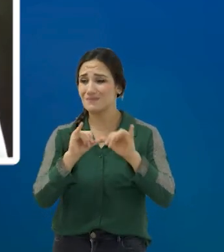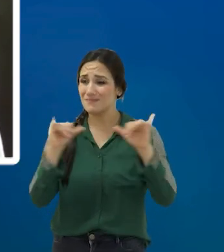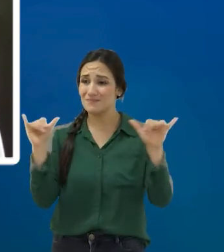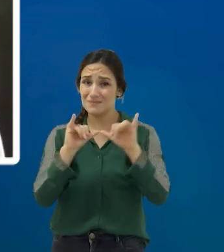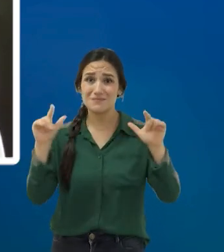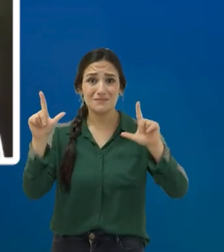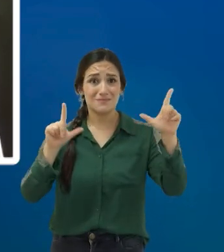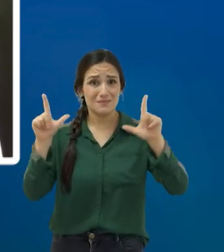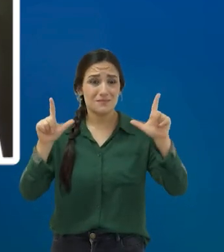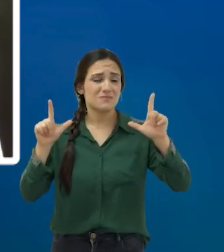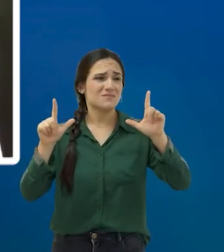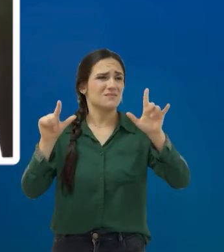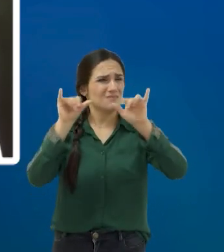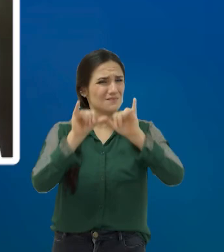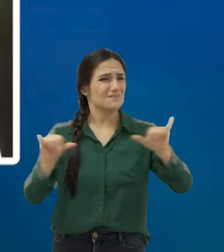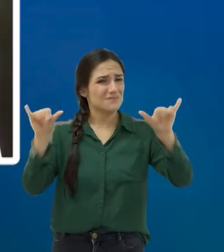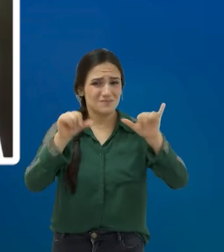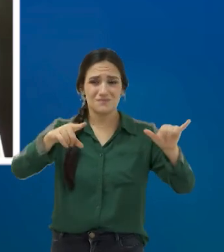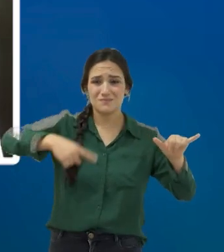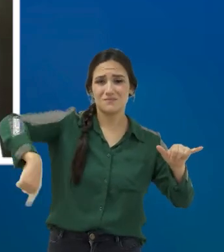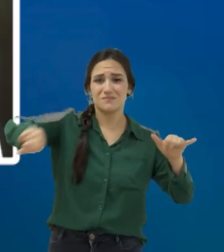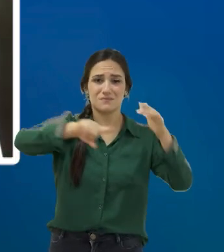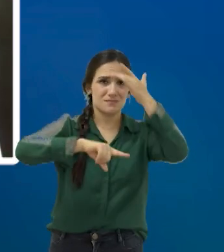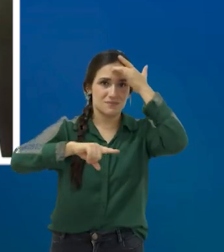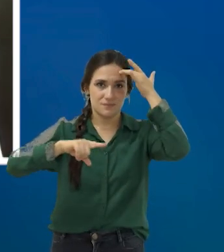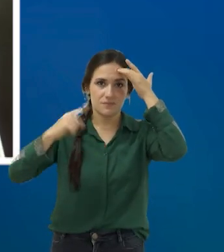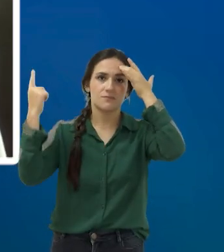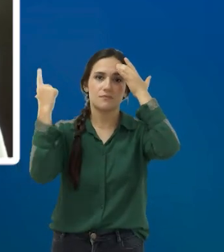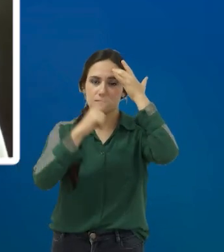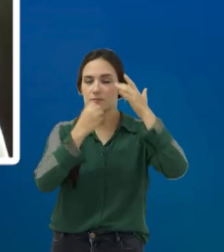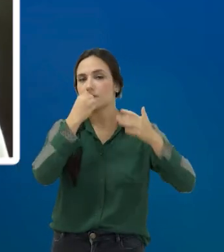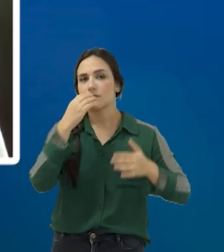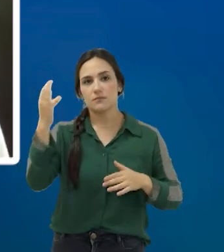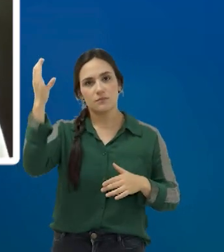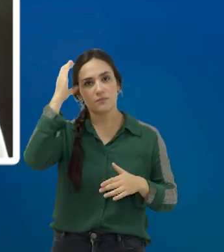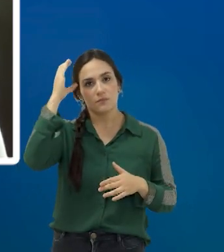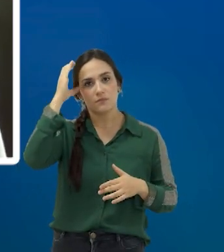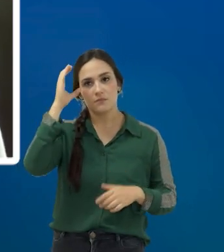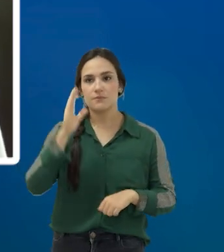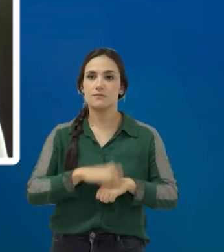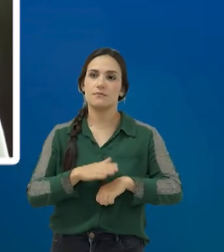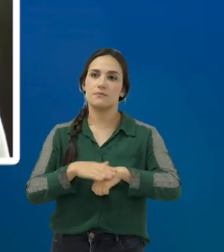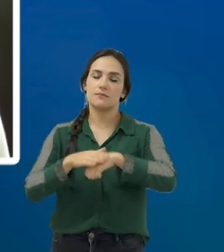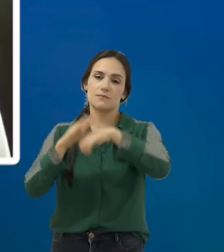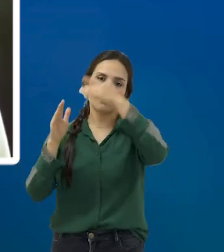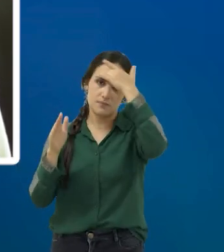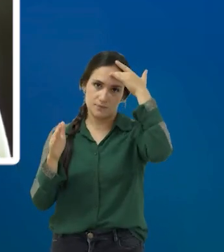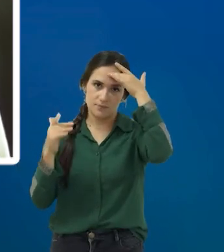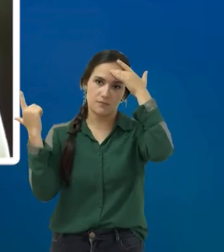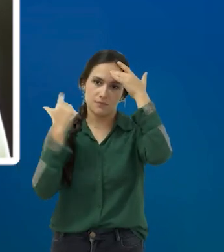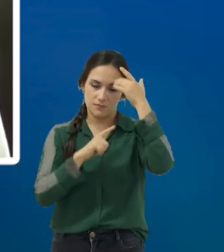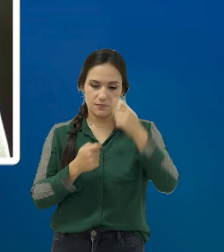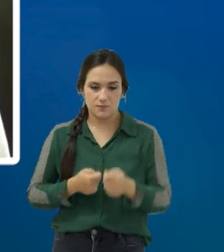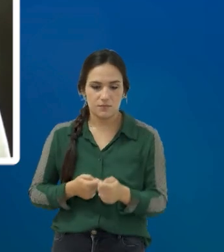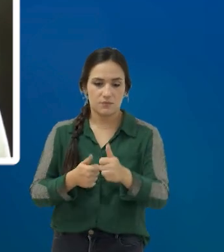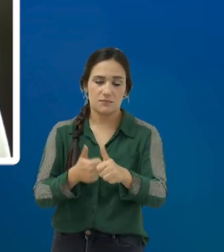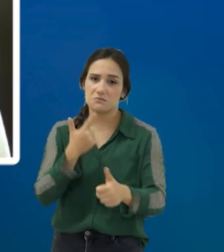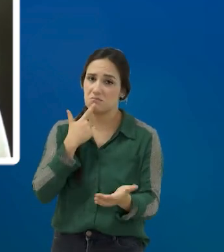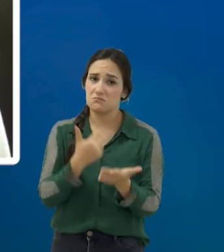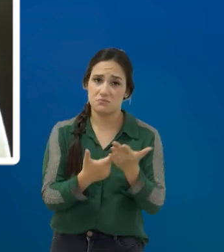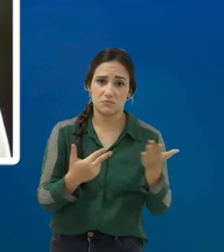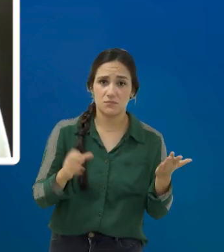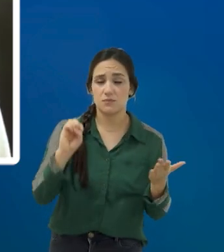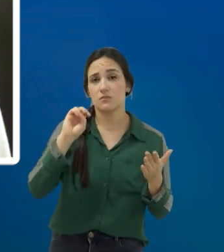essa divulgação, trazer essa notícia, essas informações às pessoas, resultem numa ampliação do número